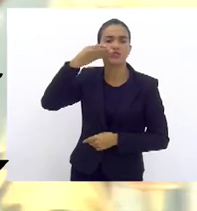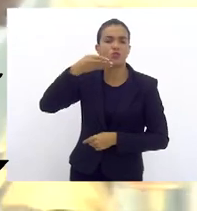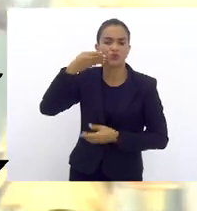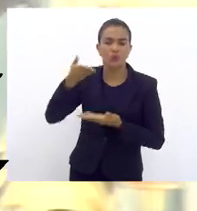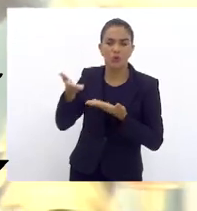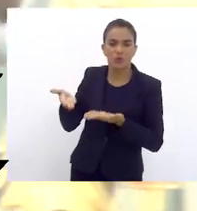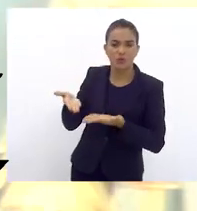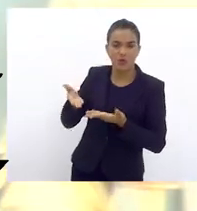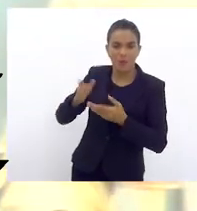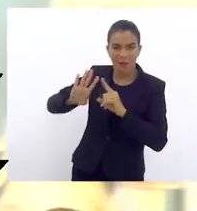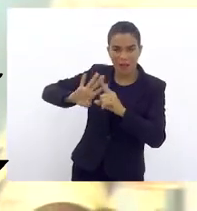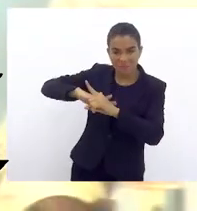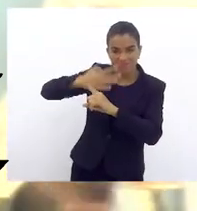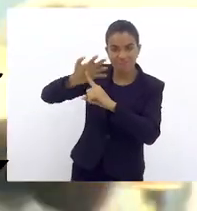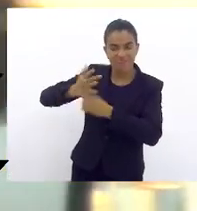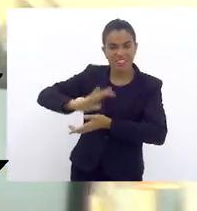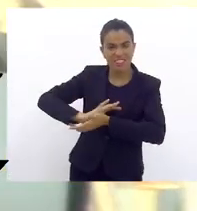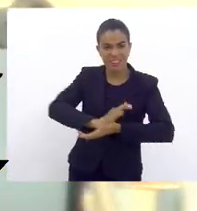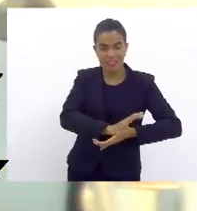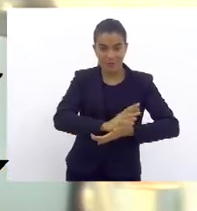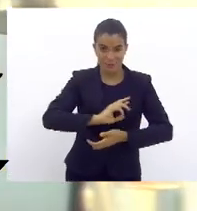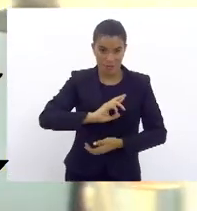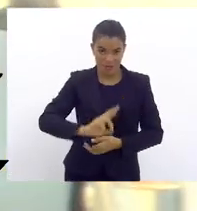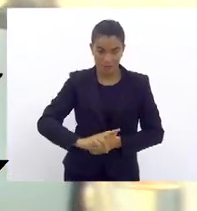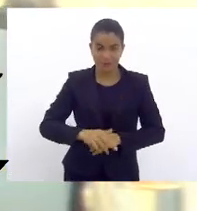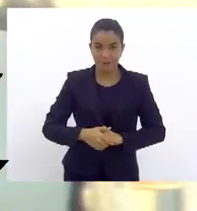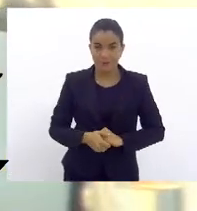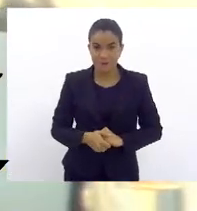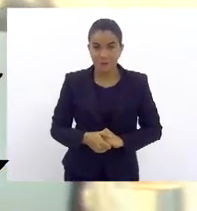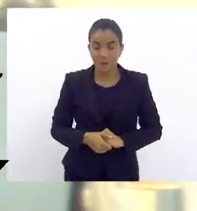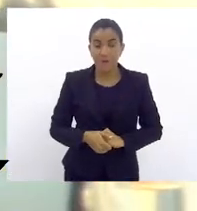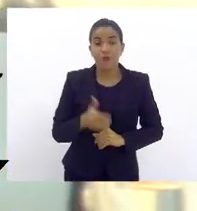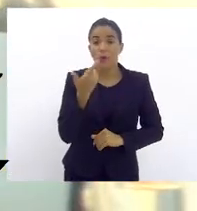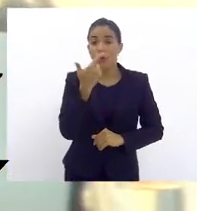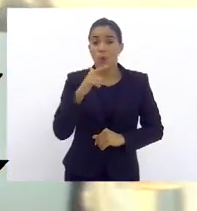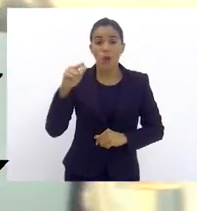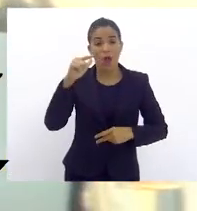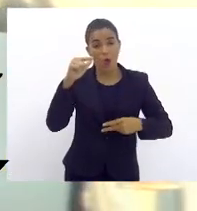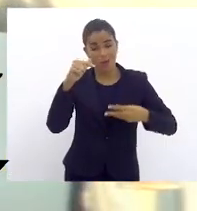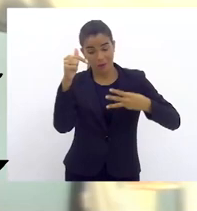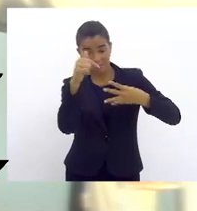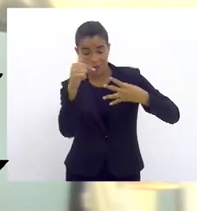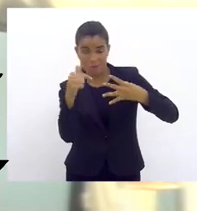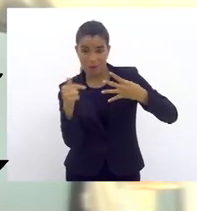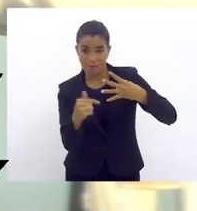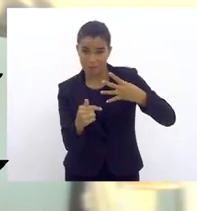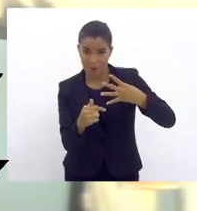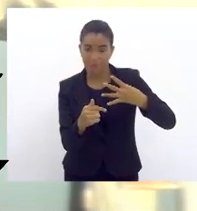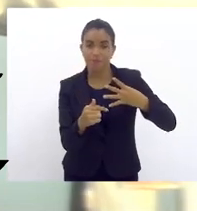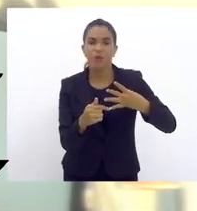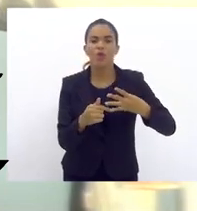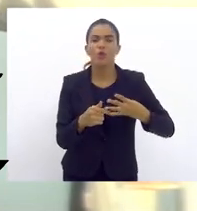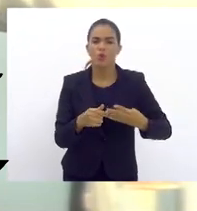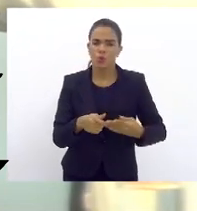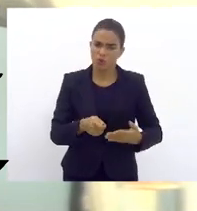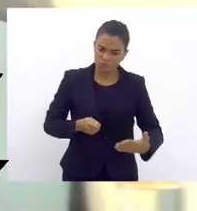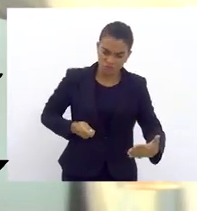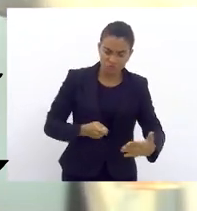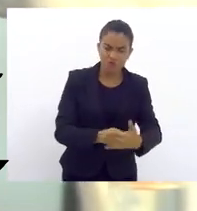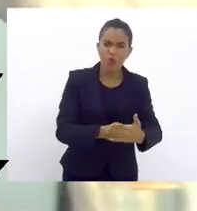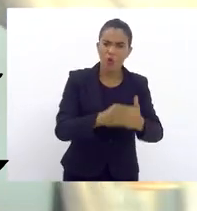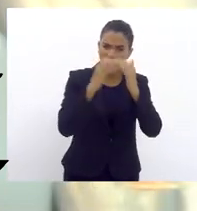mais ainda essas religiões esse aqui é um ponto o outro ponto da questão do cúmplice vários